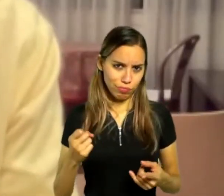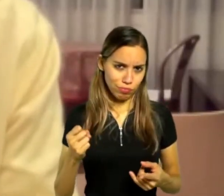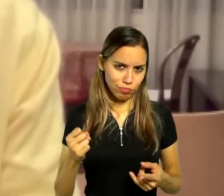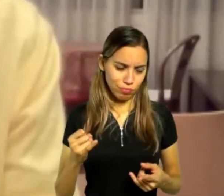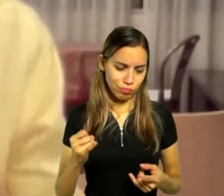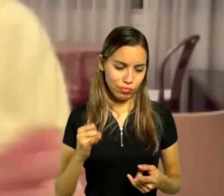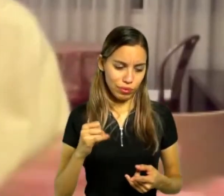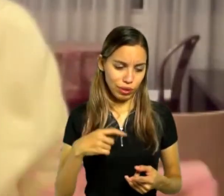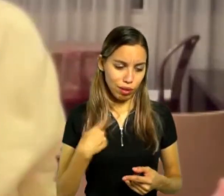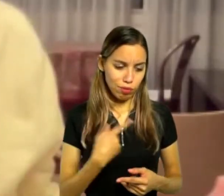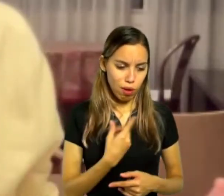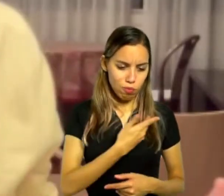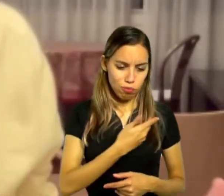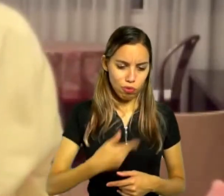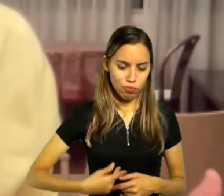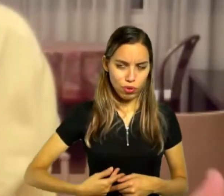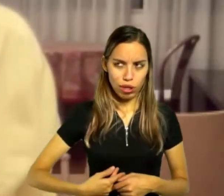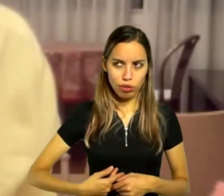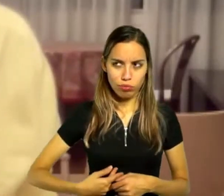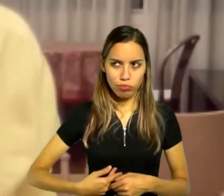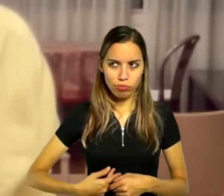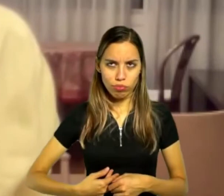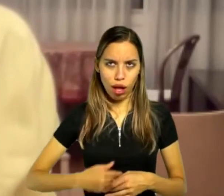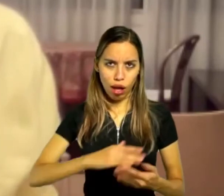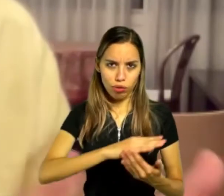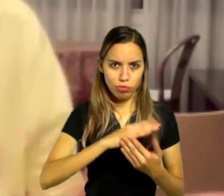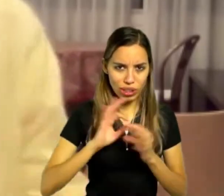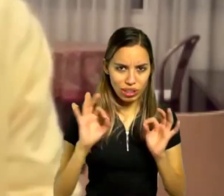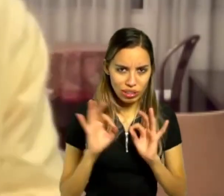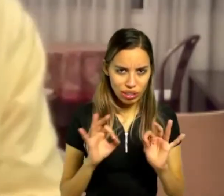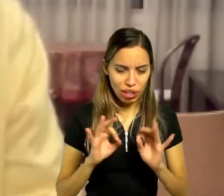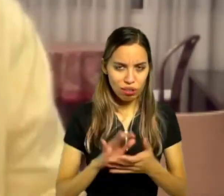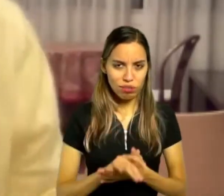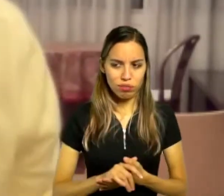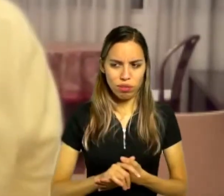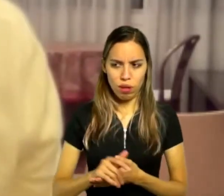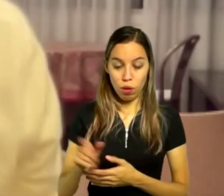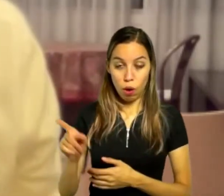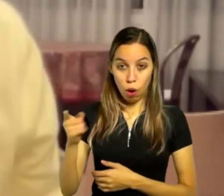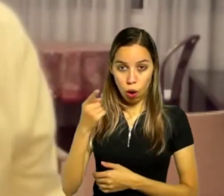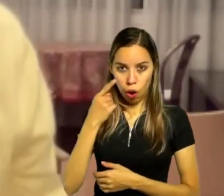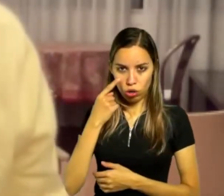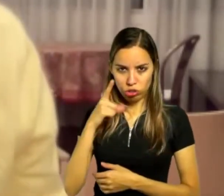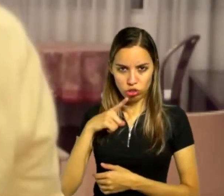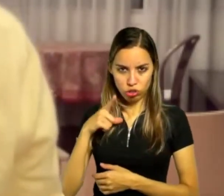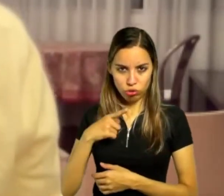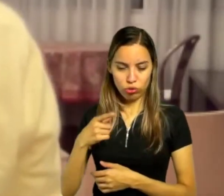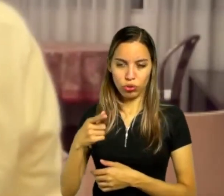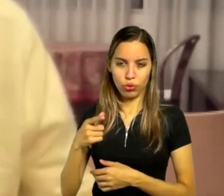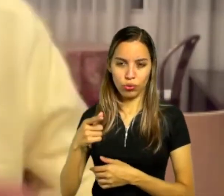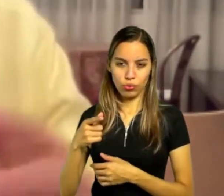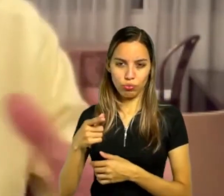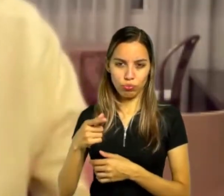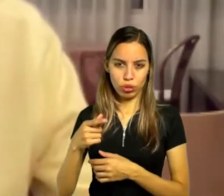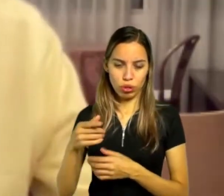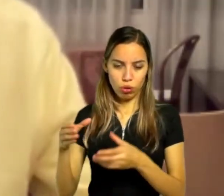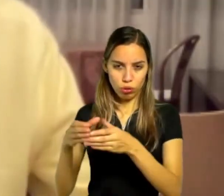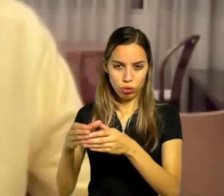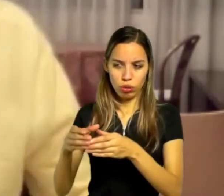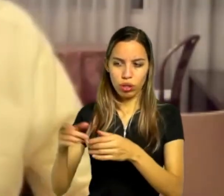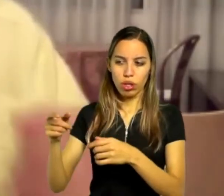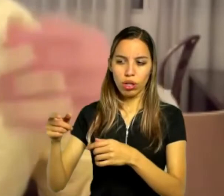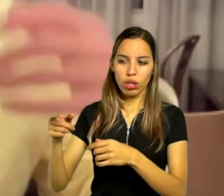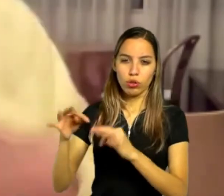fazer? Aquele nosso programa chamava Todos pela Saúde. Por que não criar um Todos contra a Fome? Pegar